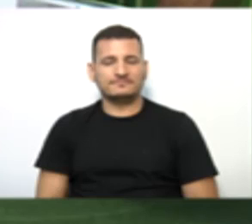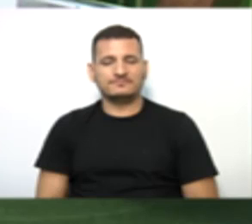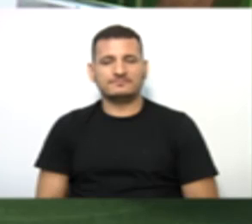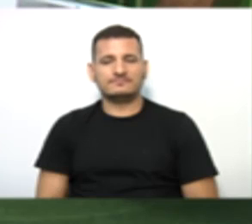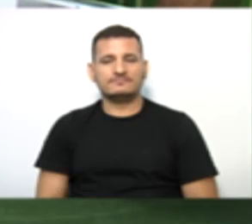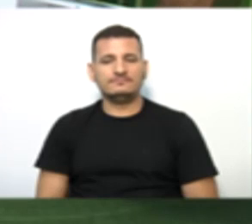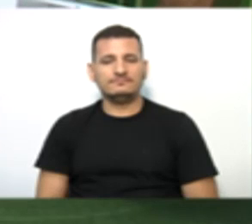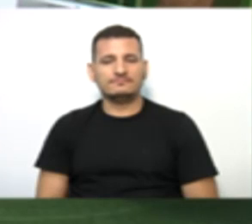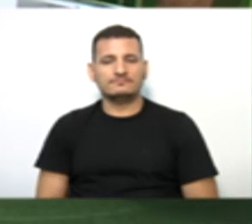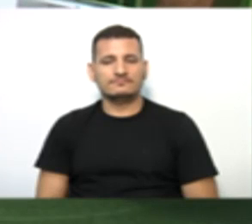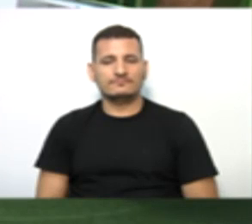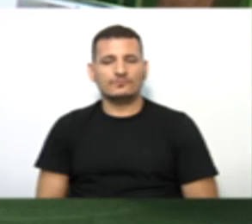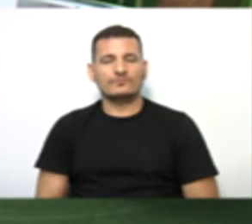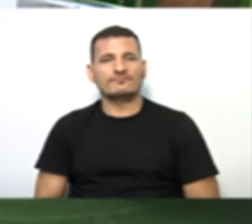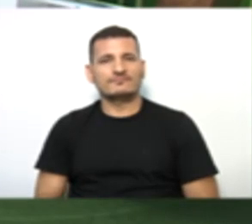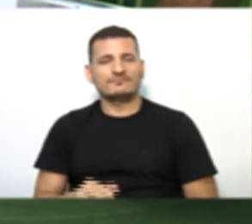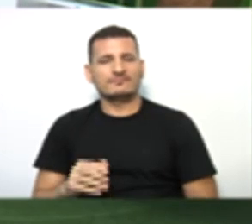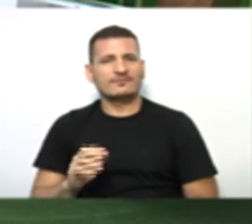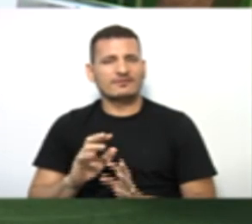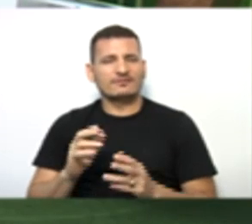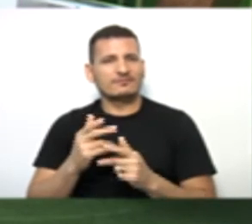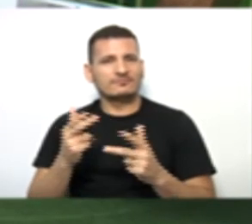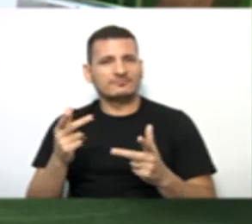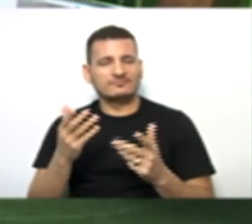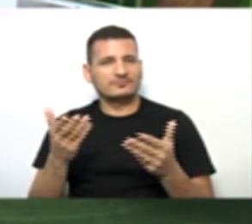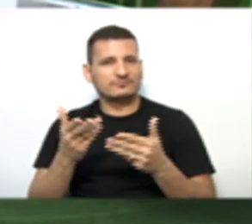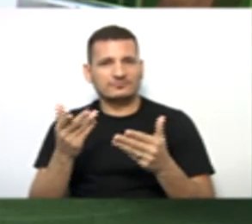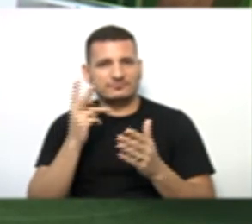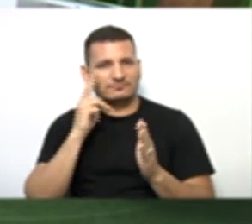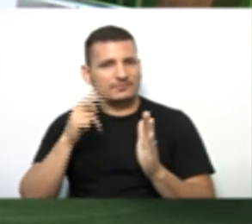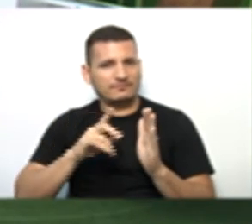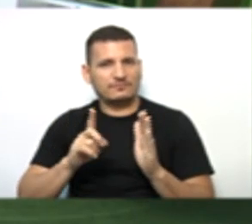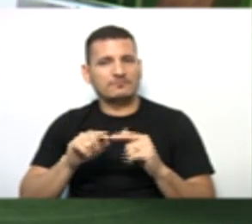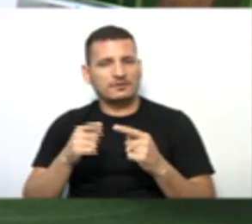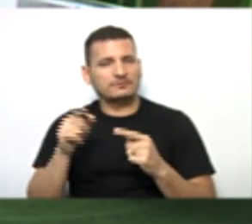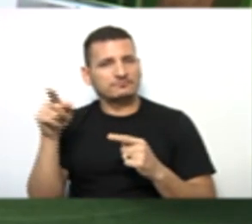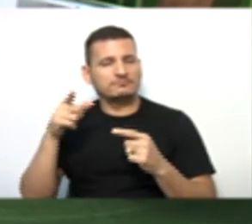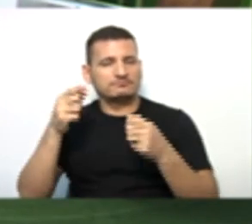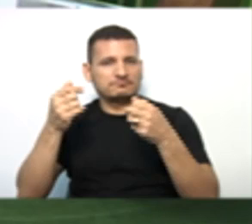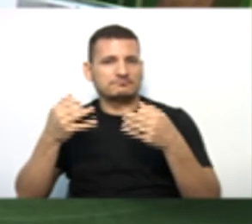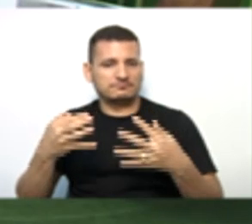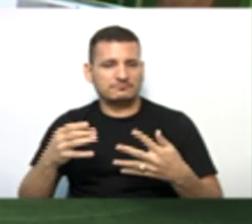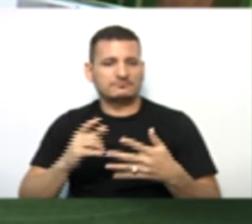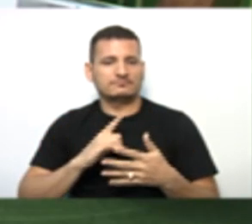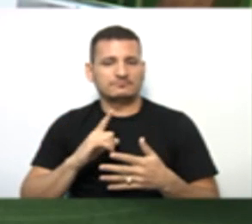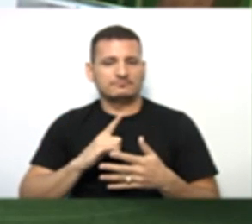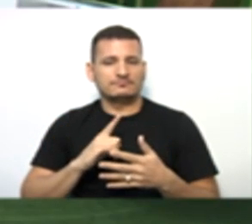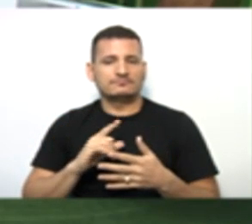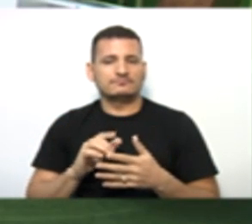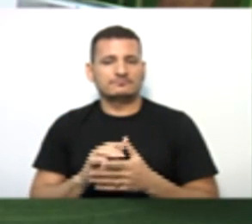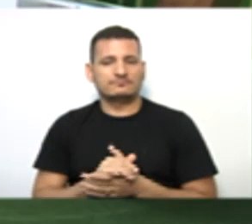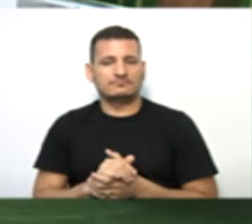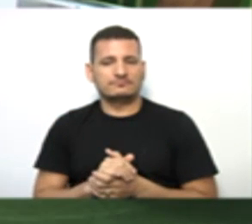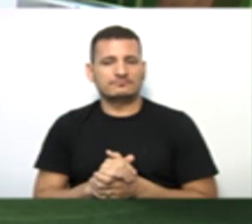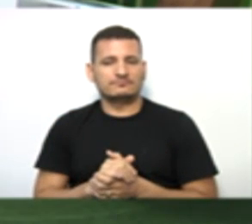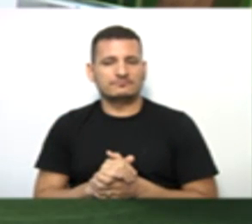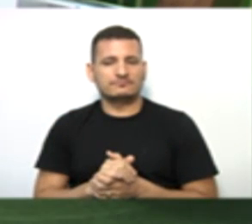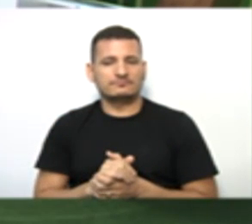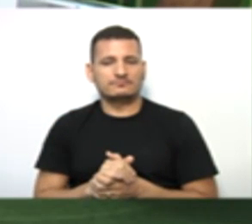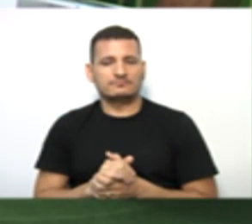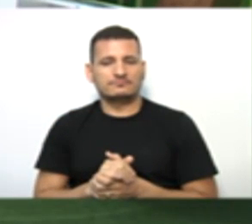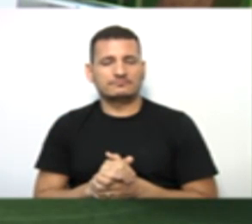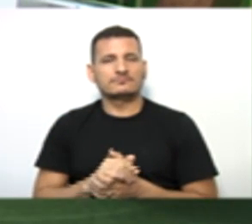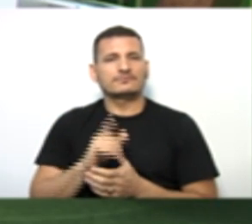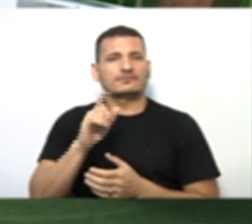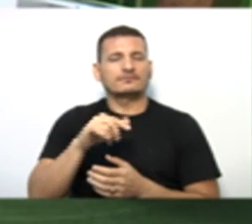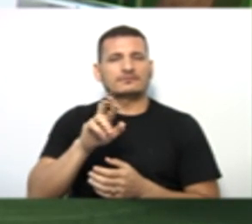é isso? Coisas que a gente não viu hoje, mas eles já estão falando. Eita, velho! A resposta deles.